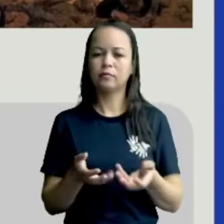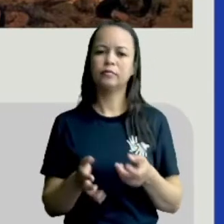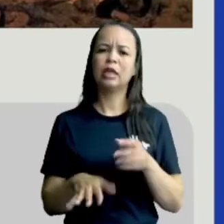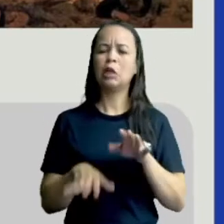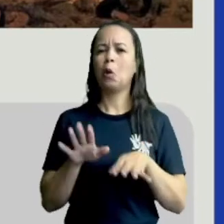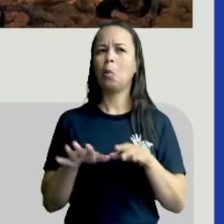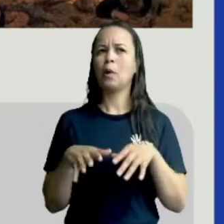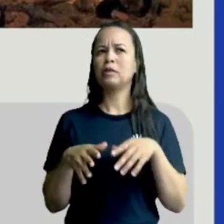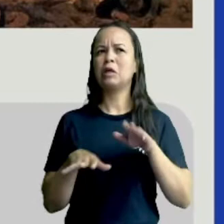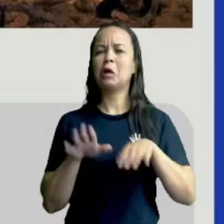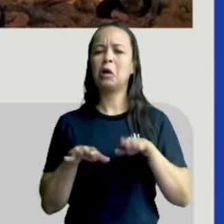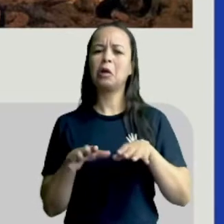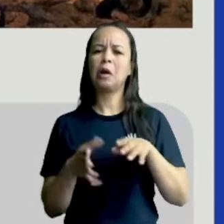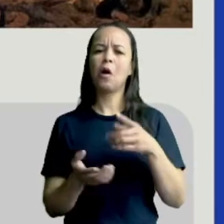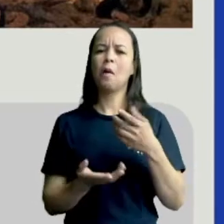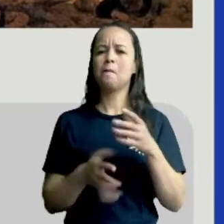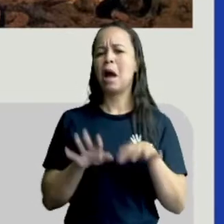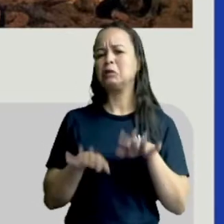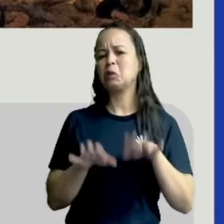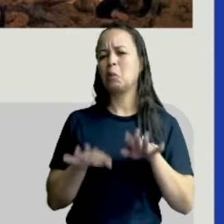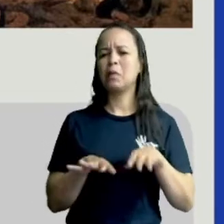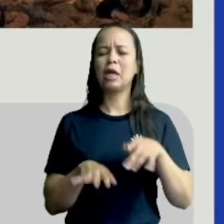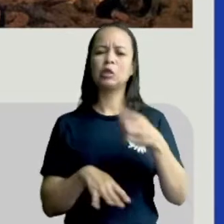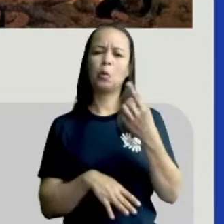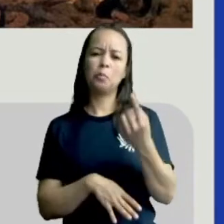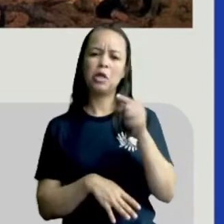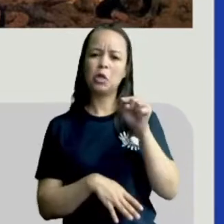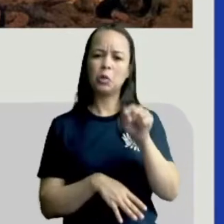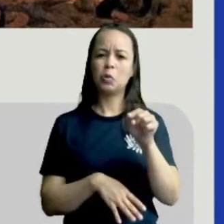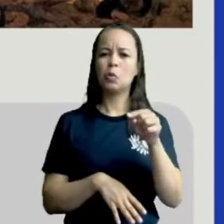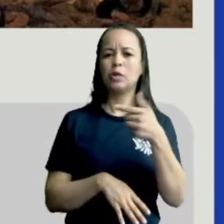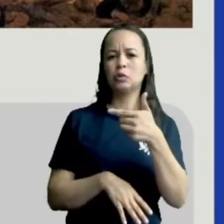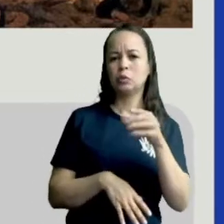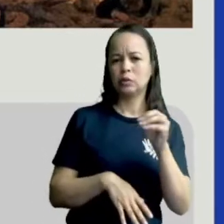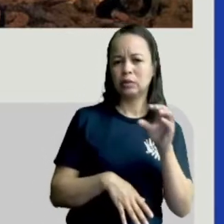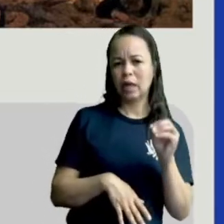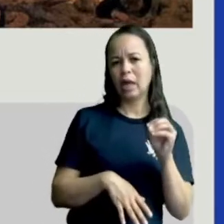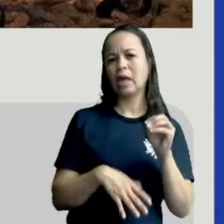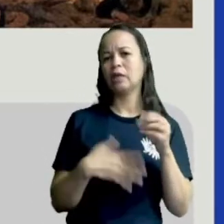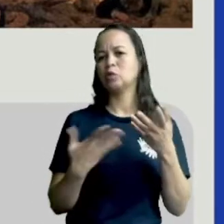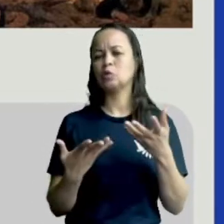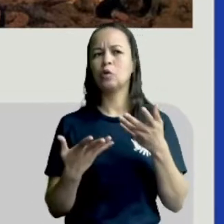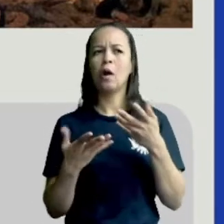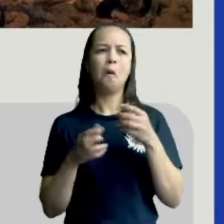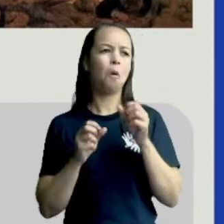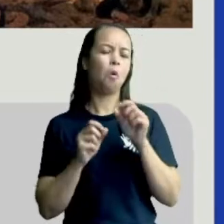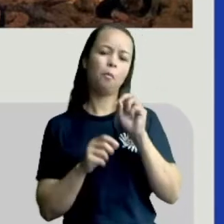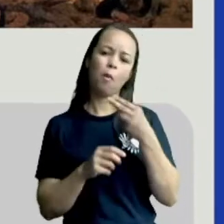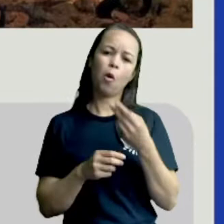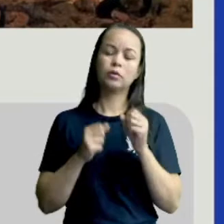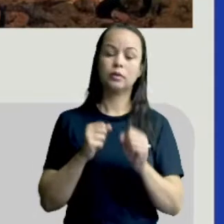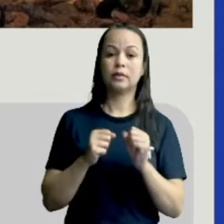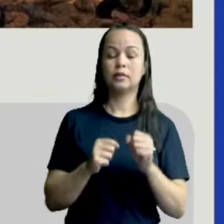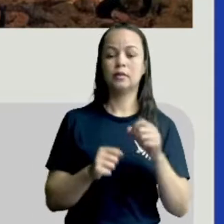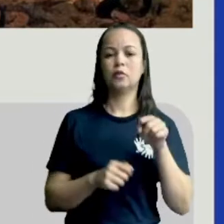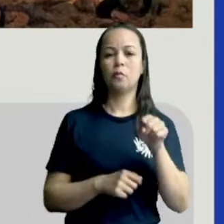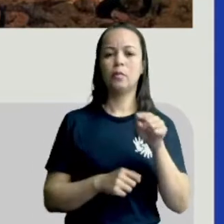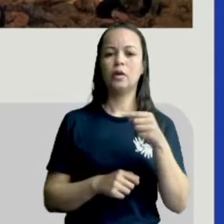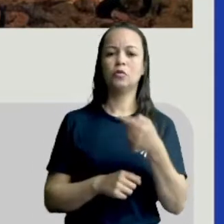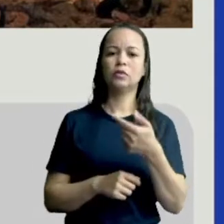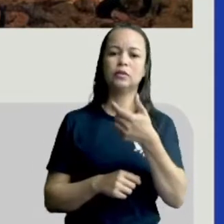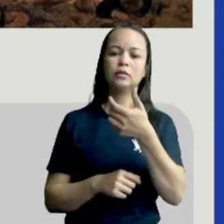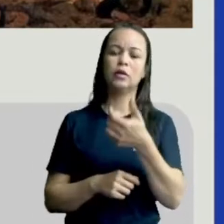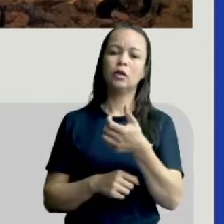uma cerca de 1.200, porque podem ter tido 1.199, pode ter tido aí 1.189, então